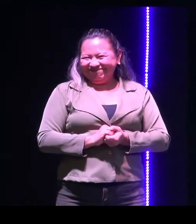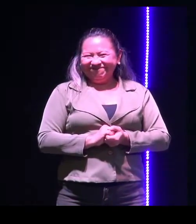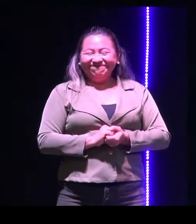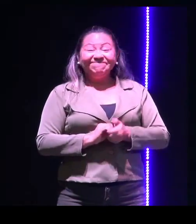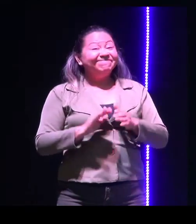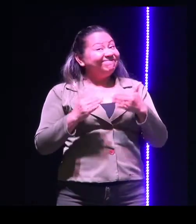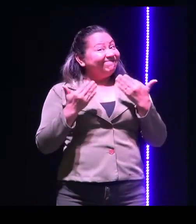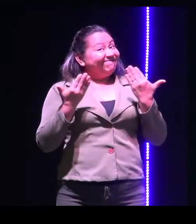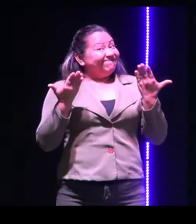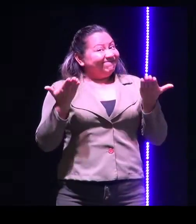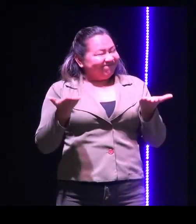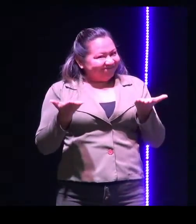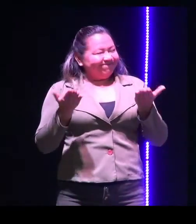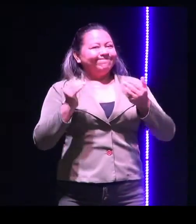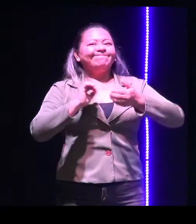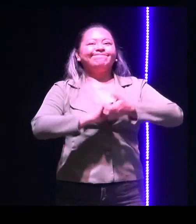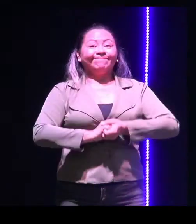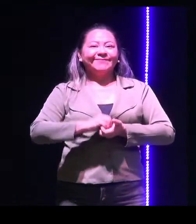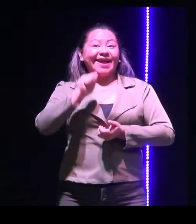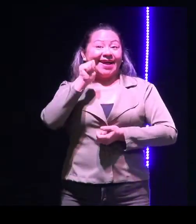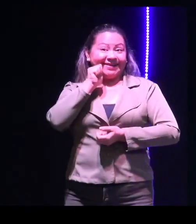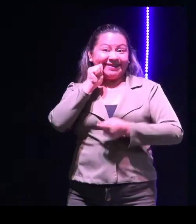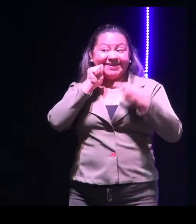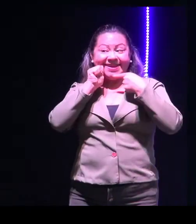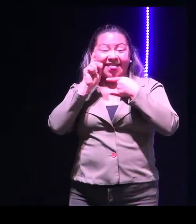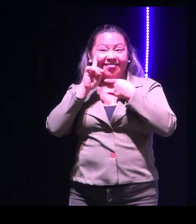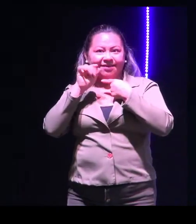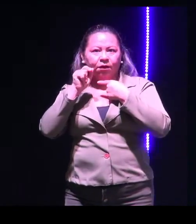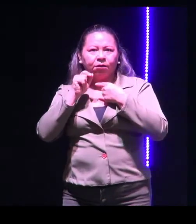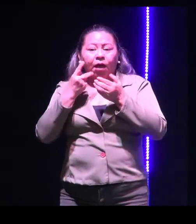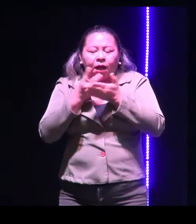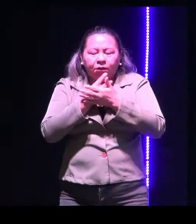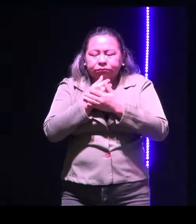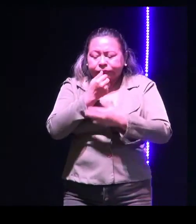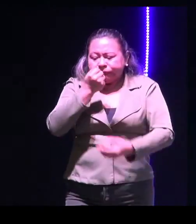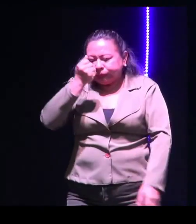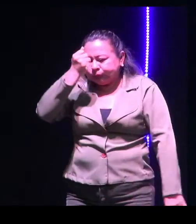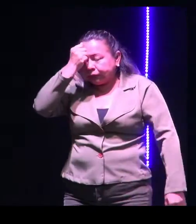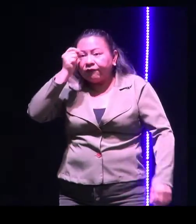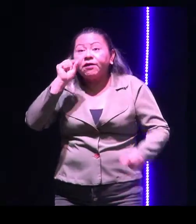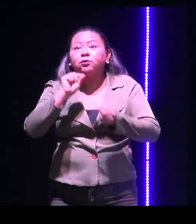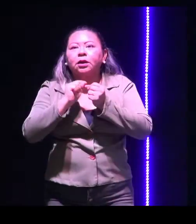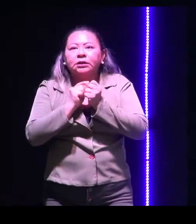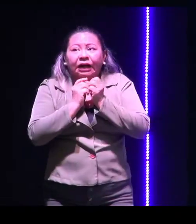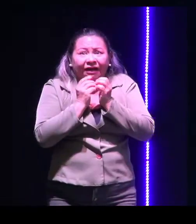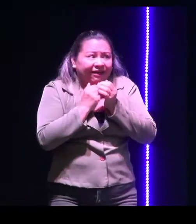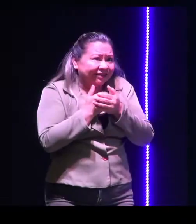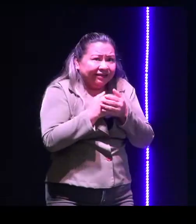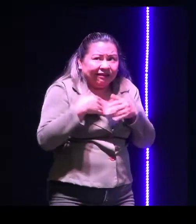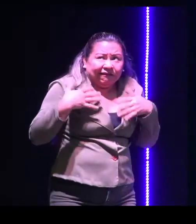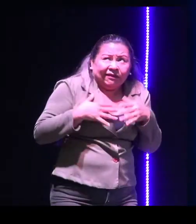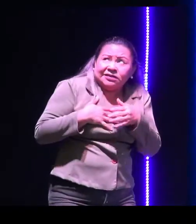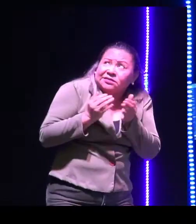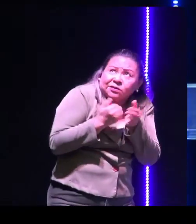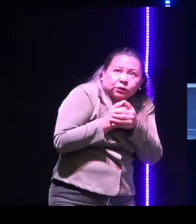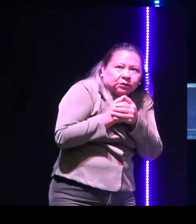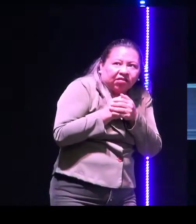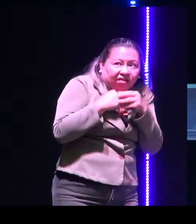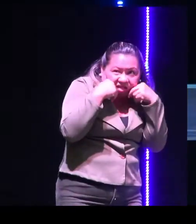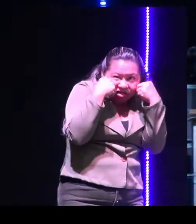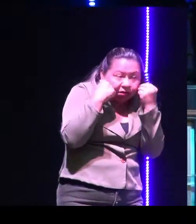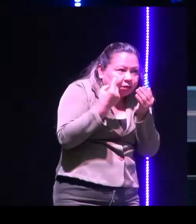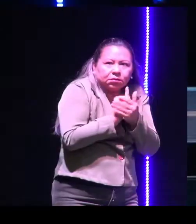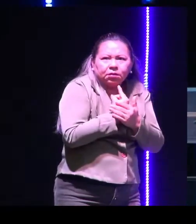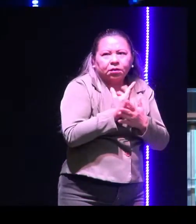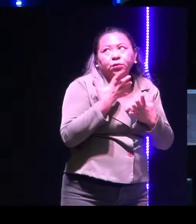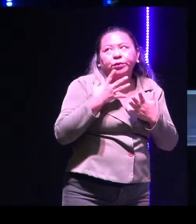E aí é a síndrome de Adão. Adão, quando ele erra, quando ele falha, ele faz o quê? Ele se esconde de Deus.